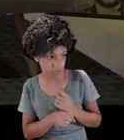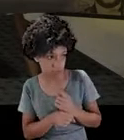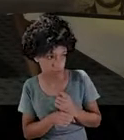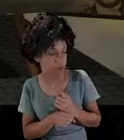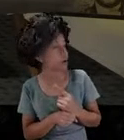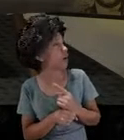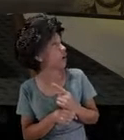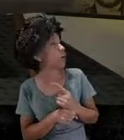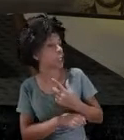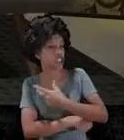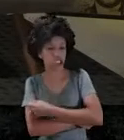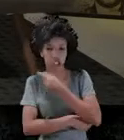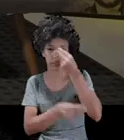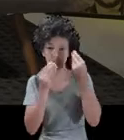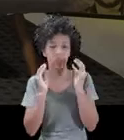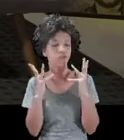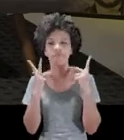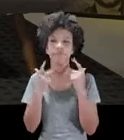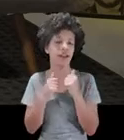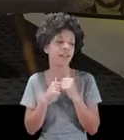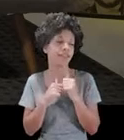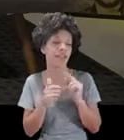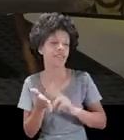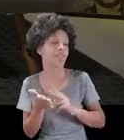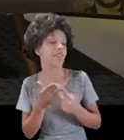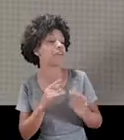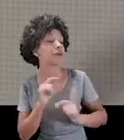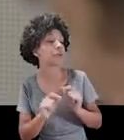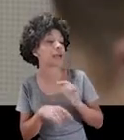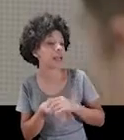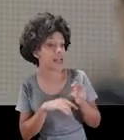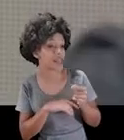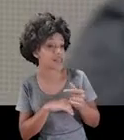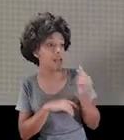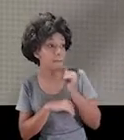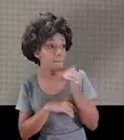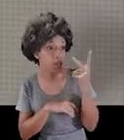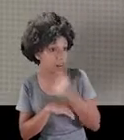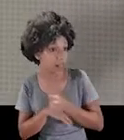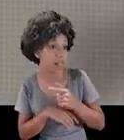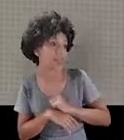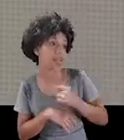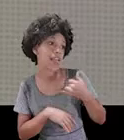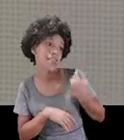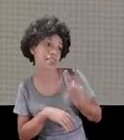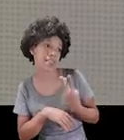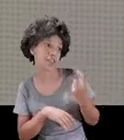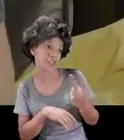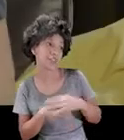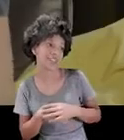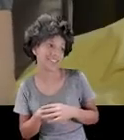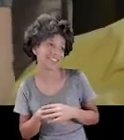os injeções de beleza Isso é isso é essa moça é Ina e ela tem